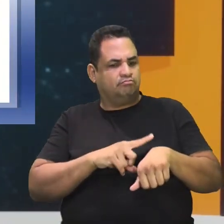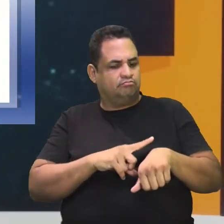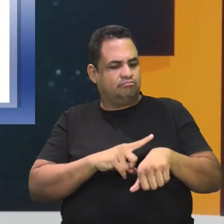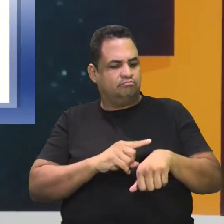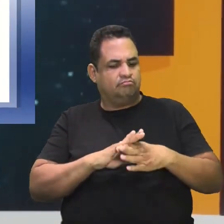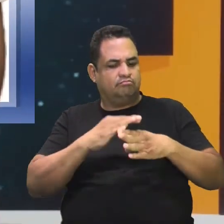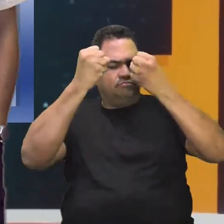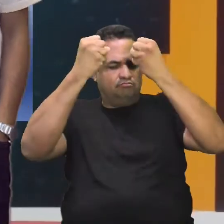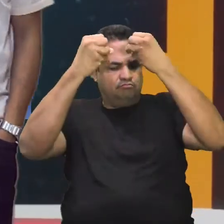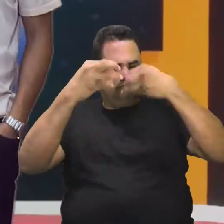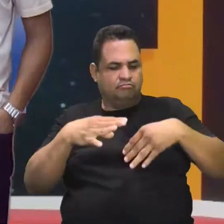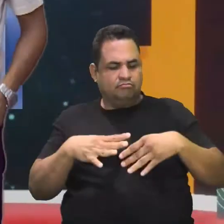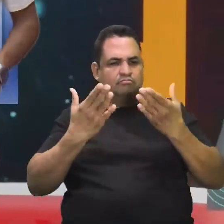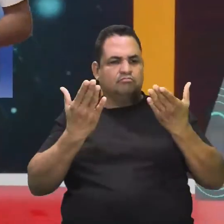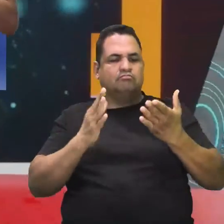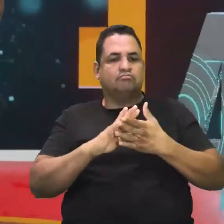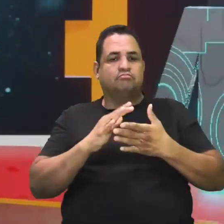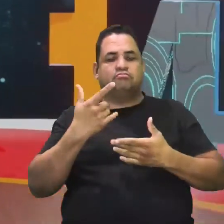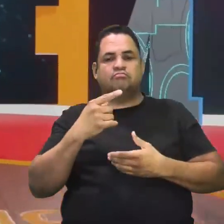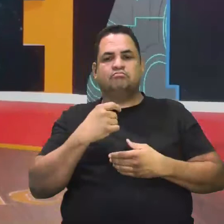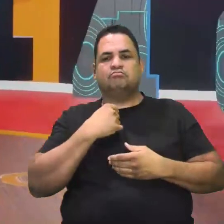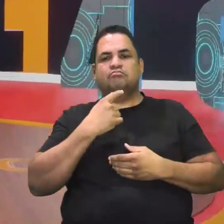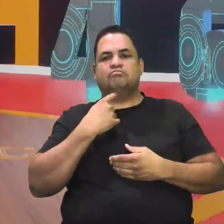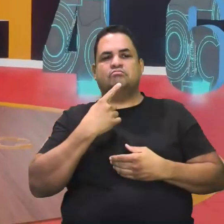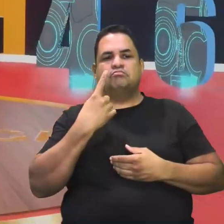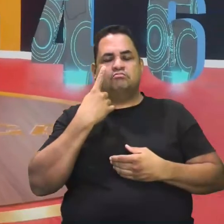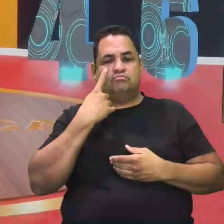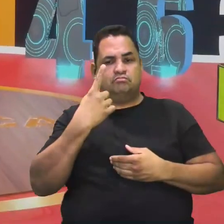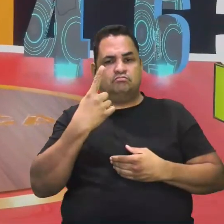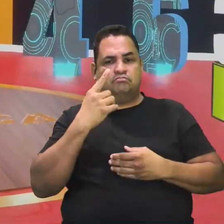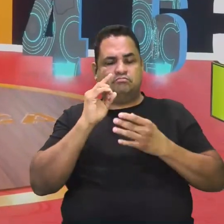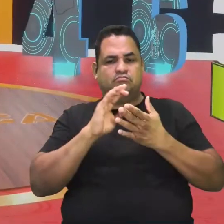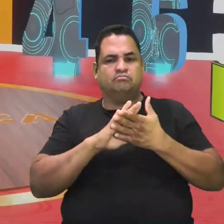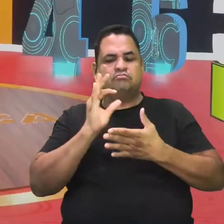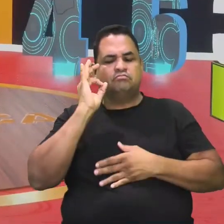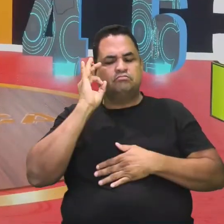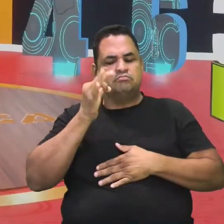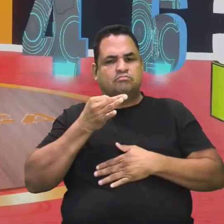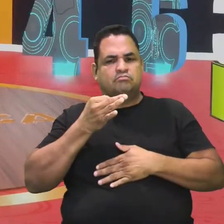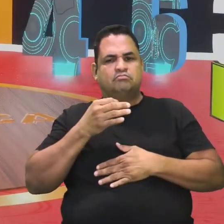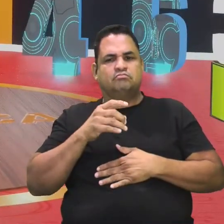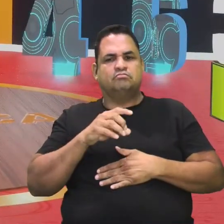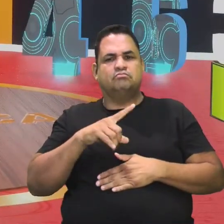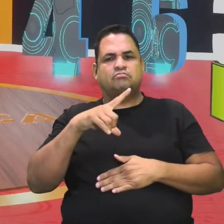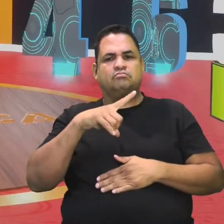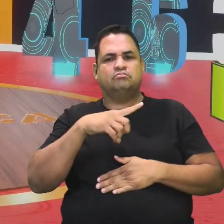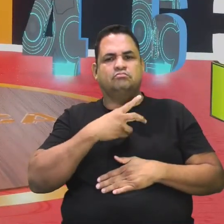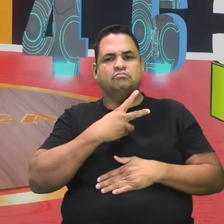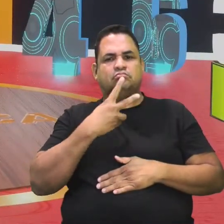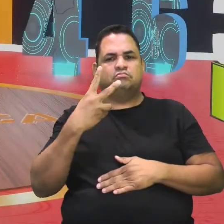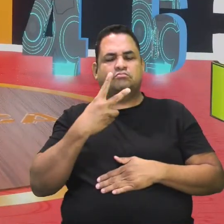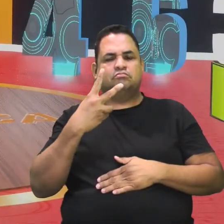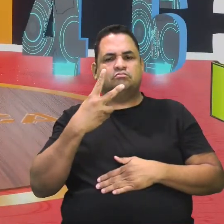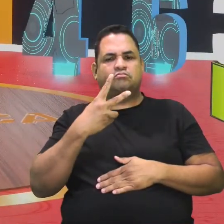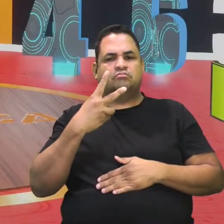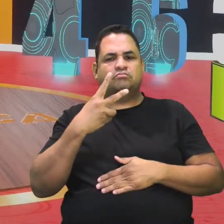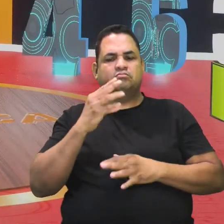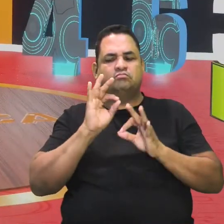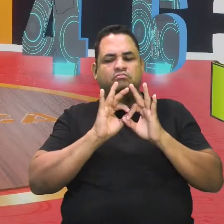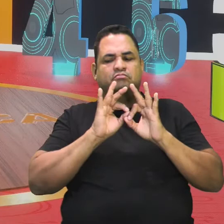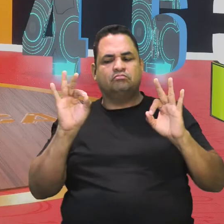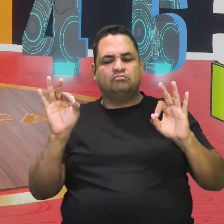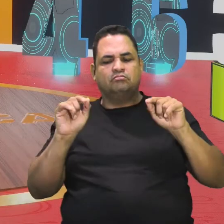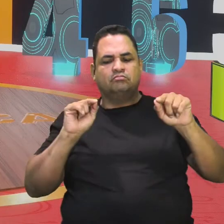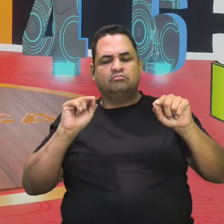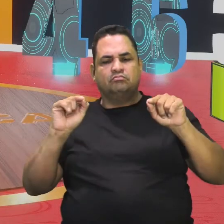explicar direitinho para vocês e não ficarem em dúvidas. Mas se nós olharmos direitinho, olha só, foram 2 lá na distância entre